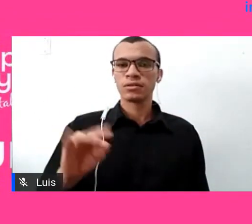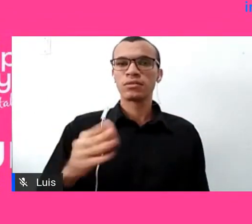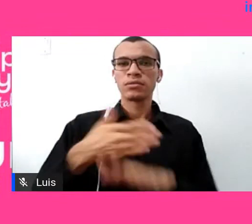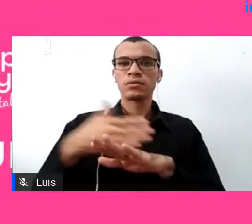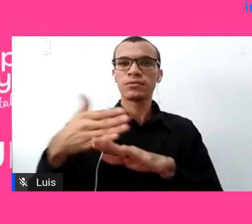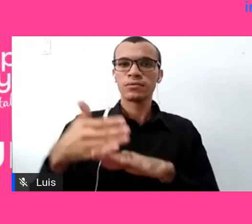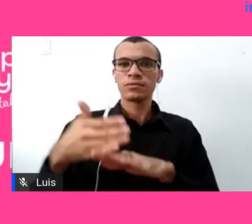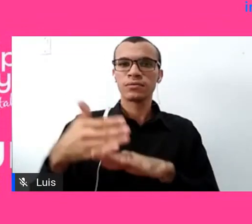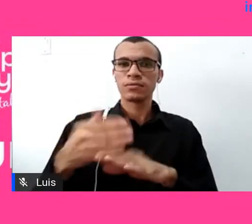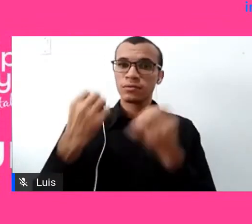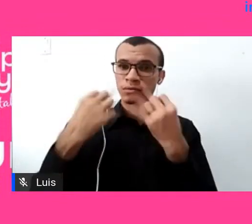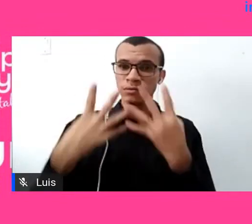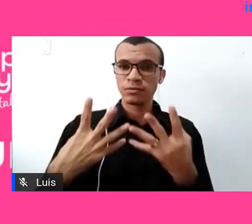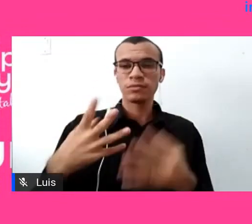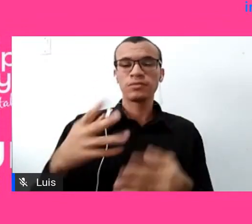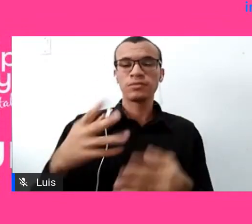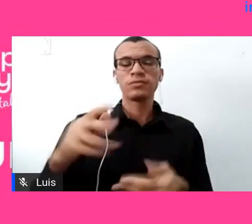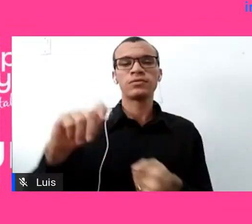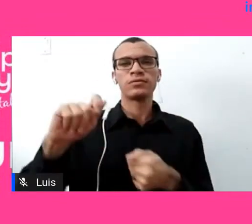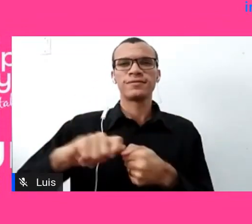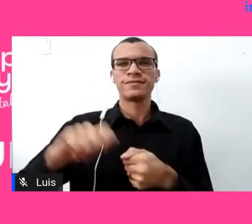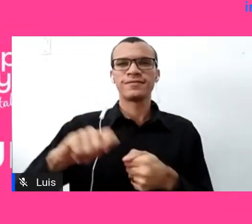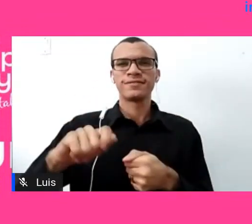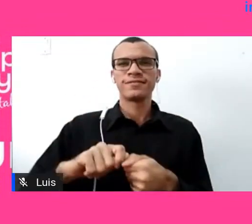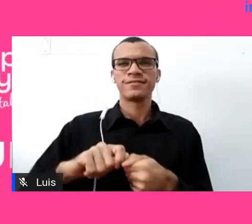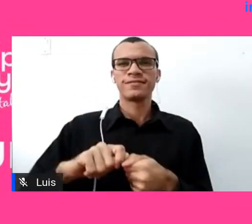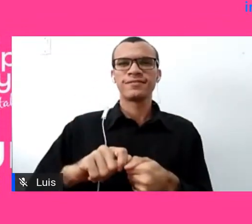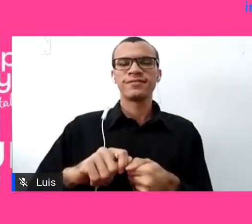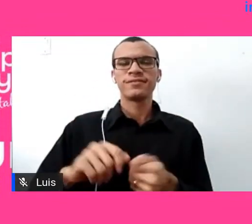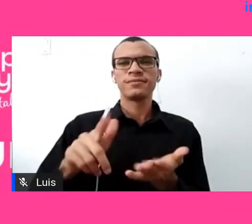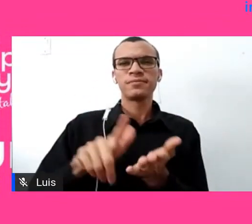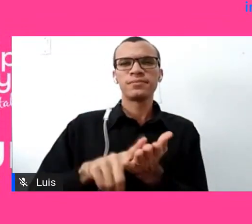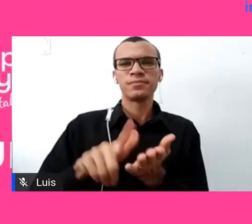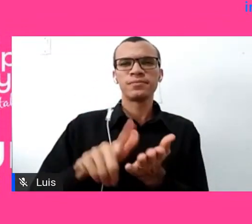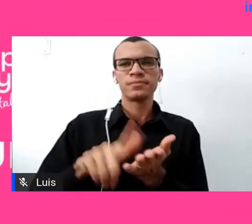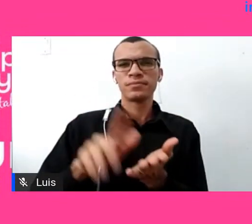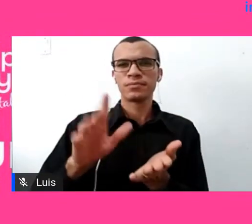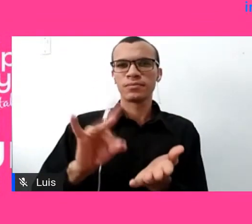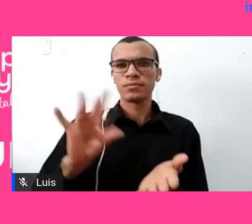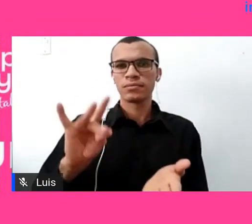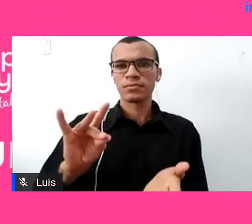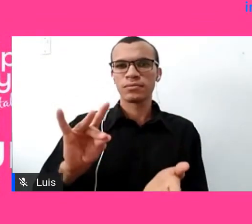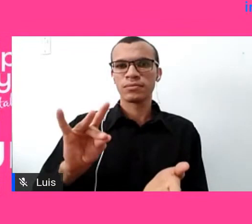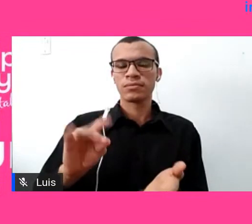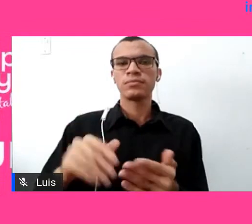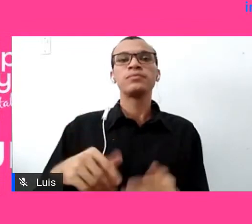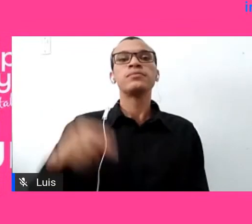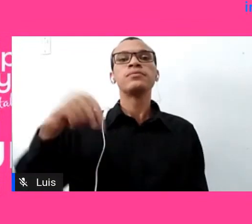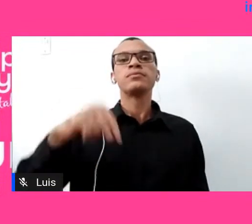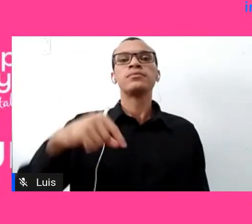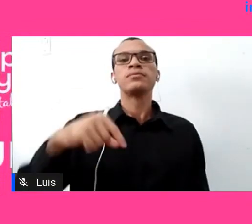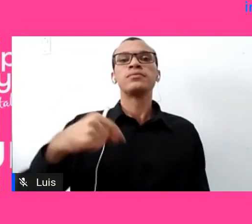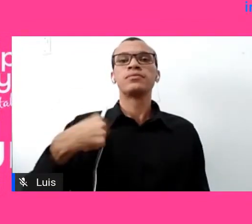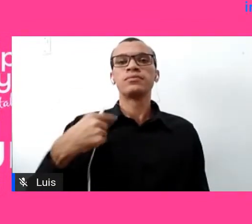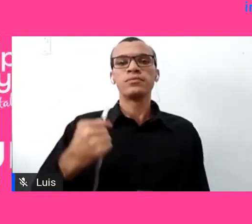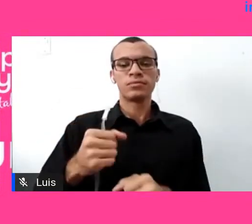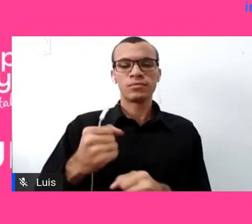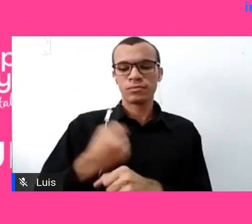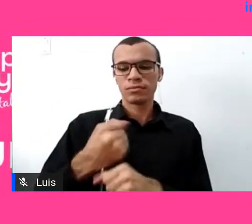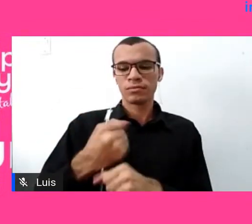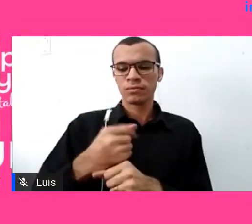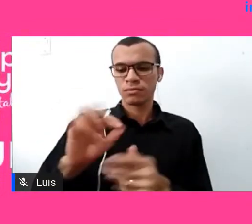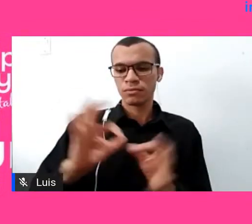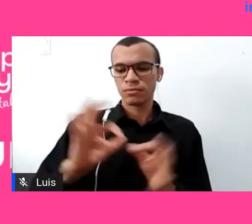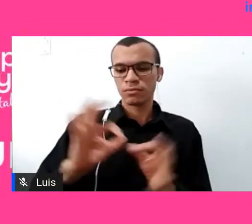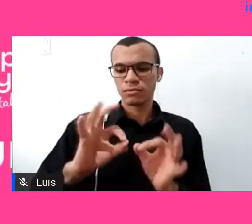qualidade, para poder fazer, colar essas folhas. Aqui eu vou construir ela com as folhas cartão, eu não vou